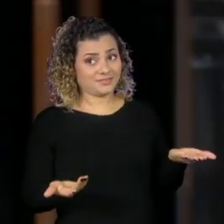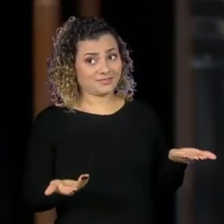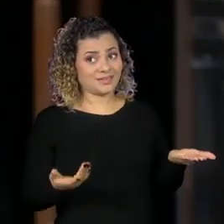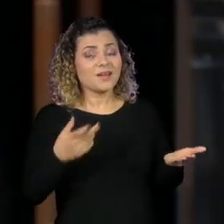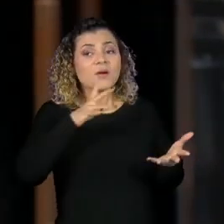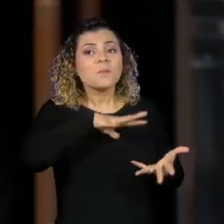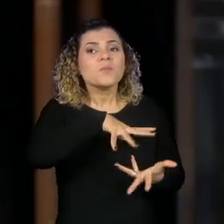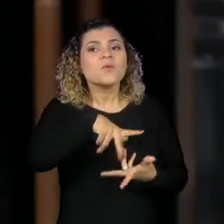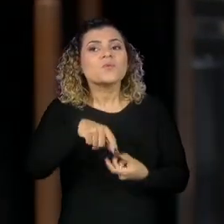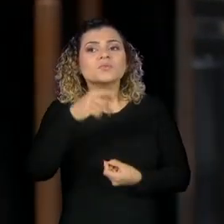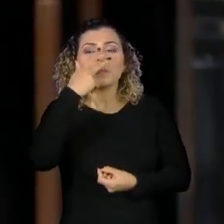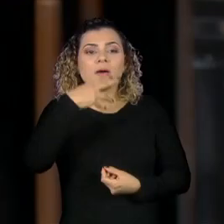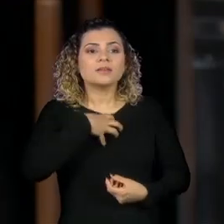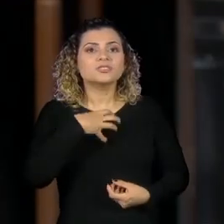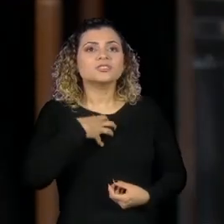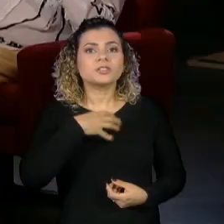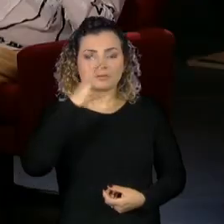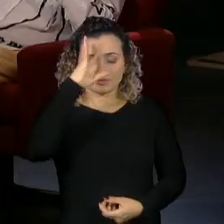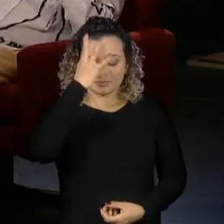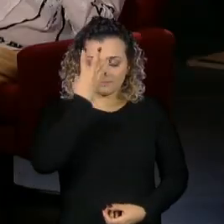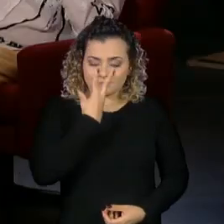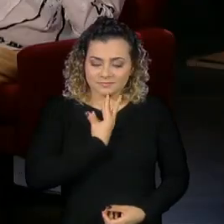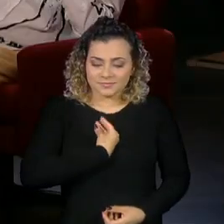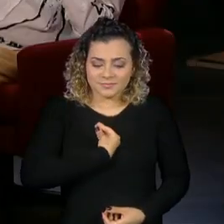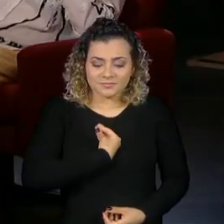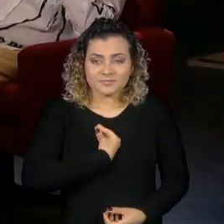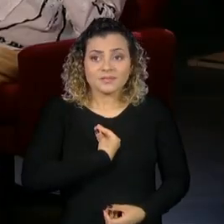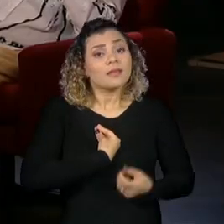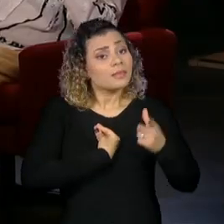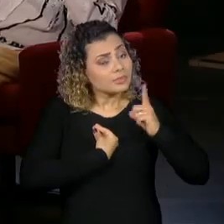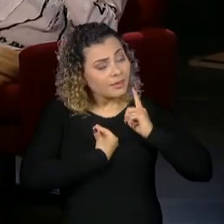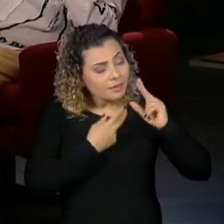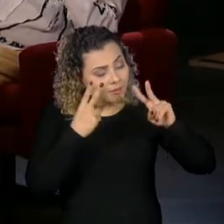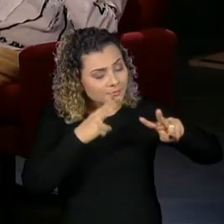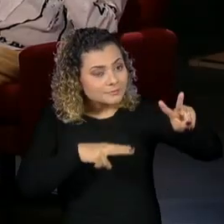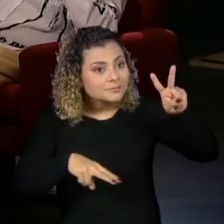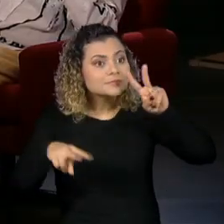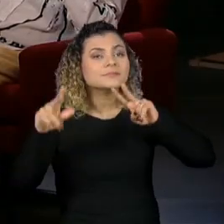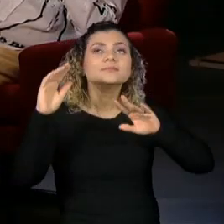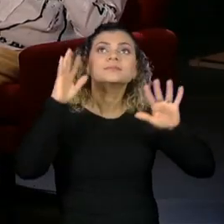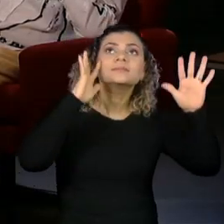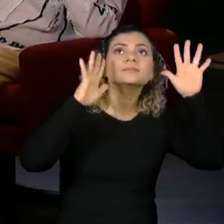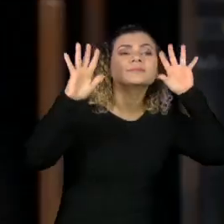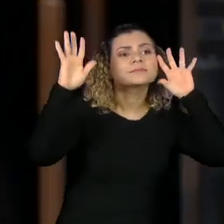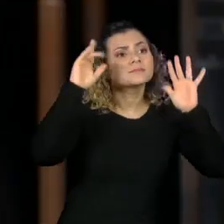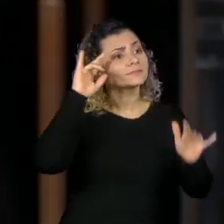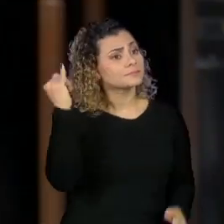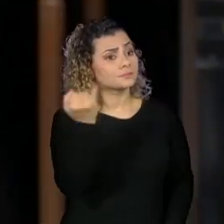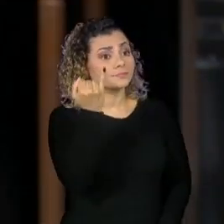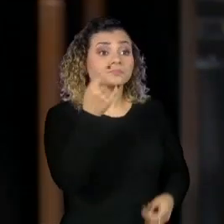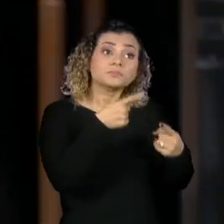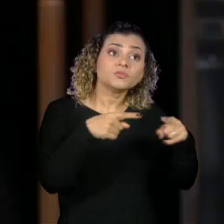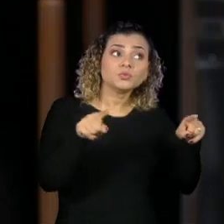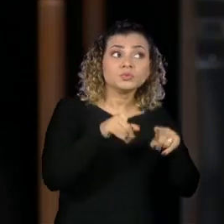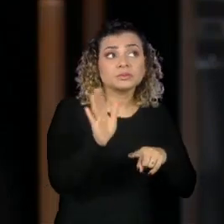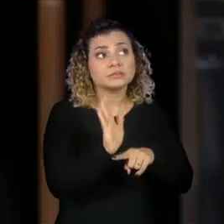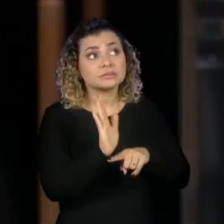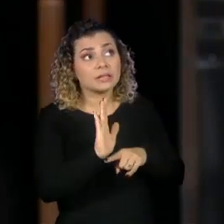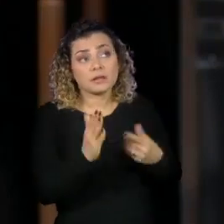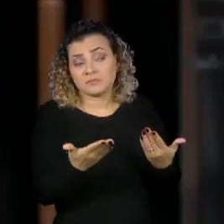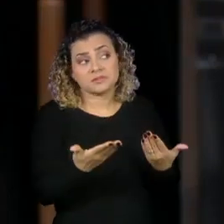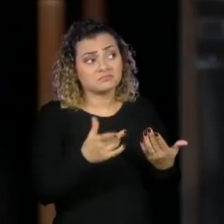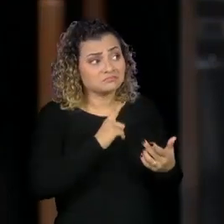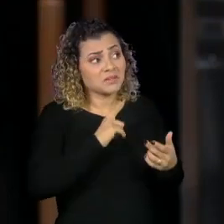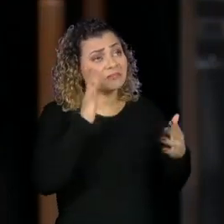mundo sei lá da devoção espiritual é o mundo que tem imagens são muito importantes ou da música ou do cinema